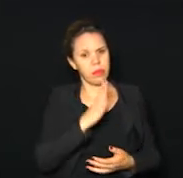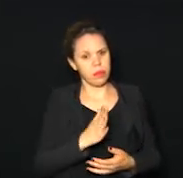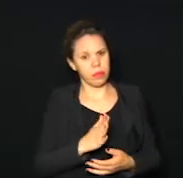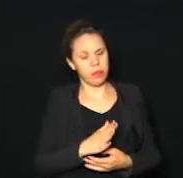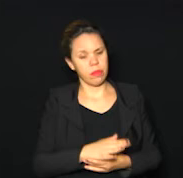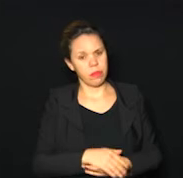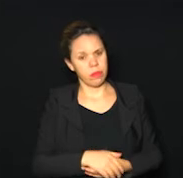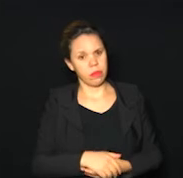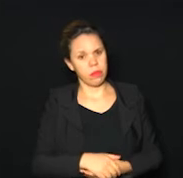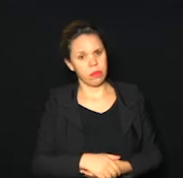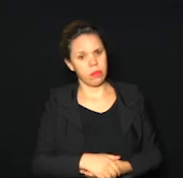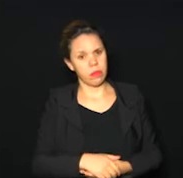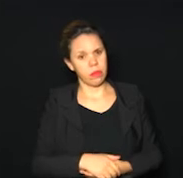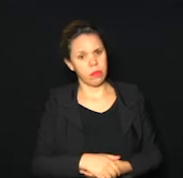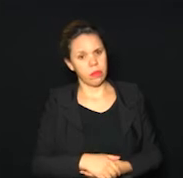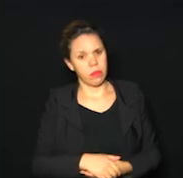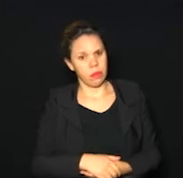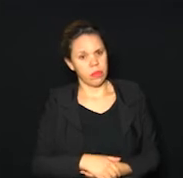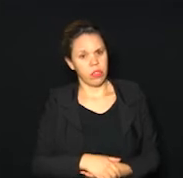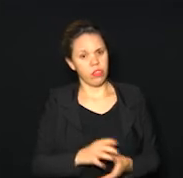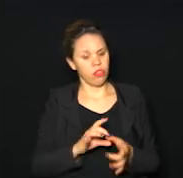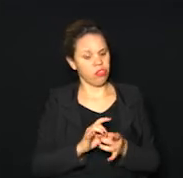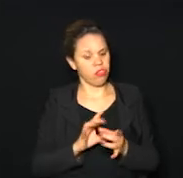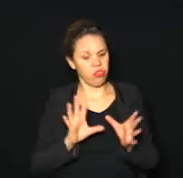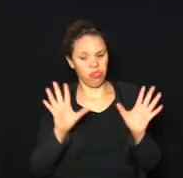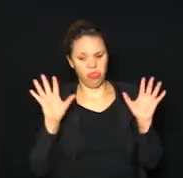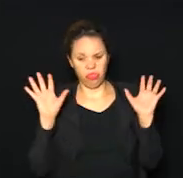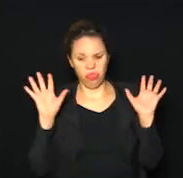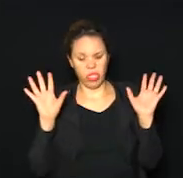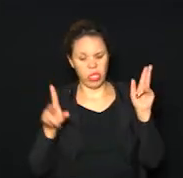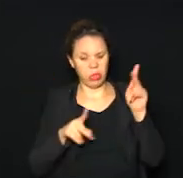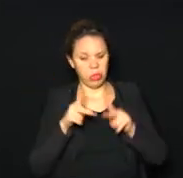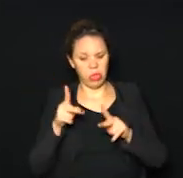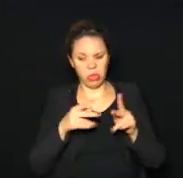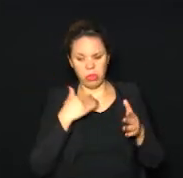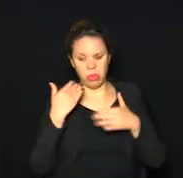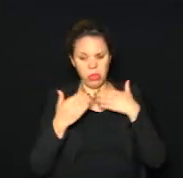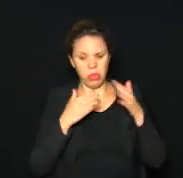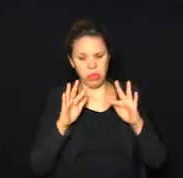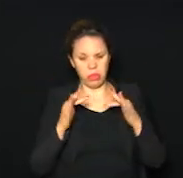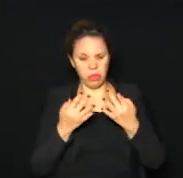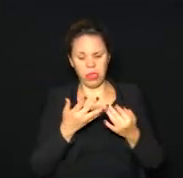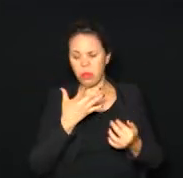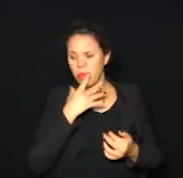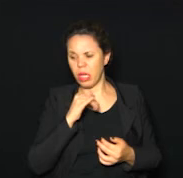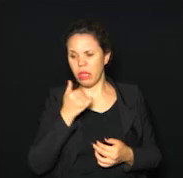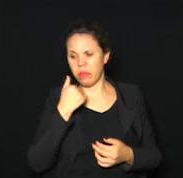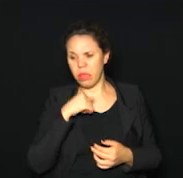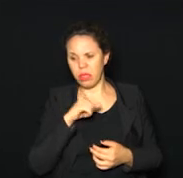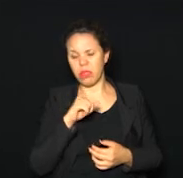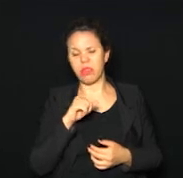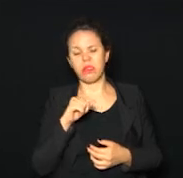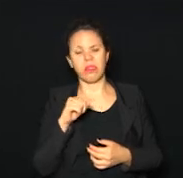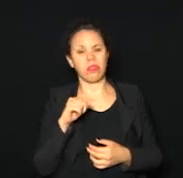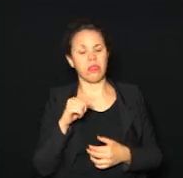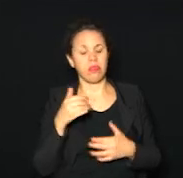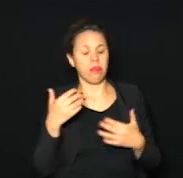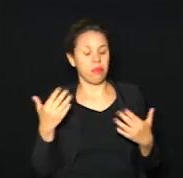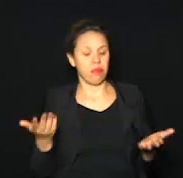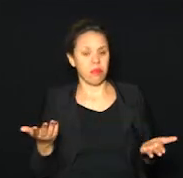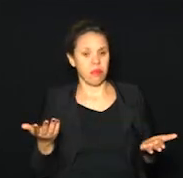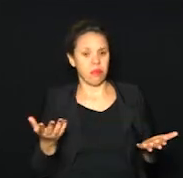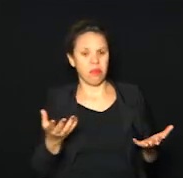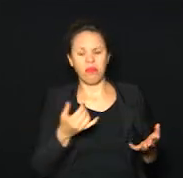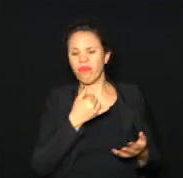estão nos deixando, enquanto estamos perdendo parentes, pais, mães. Então, é